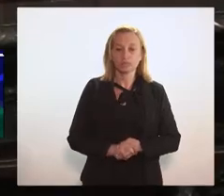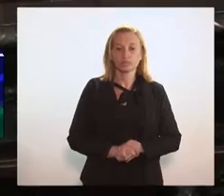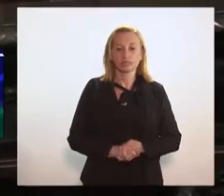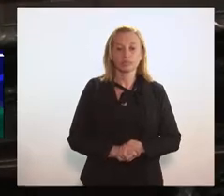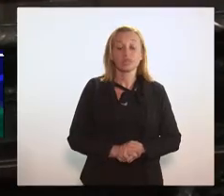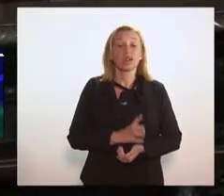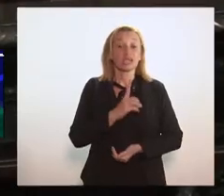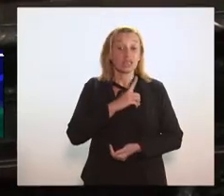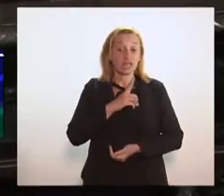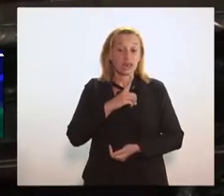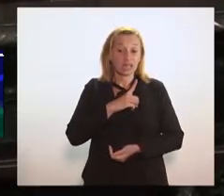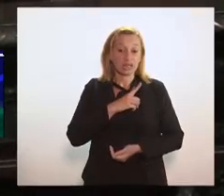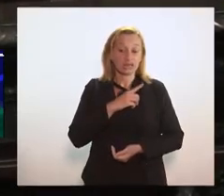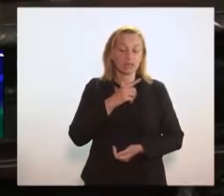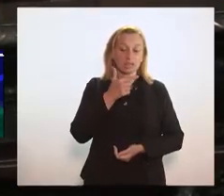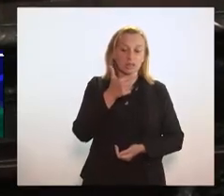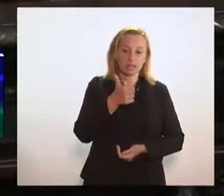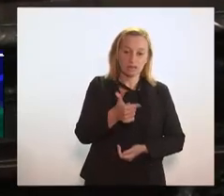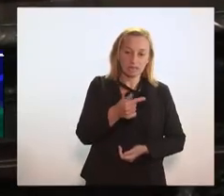A Delegacia 75DP